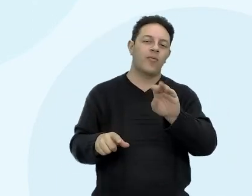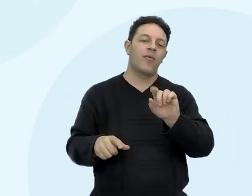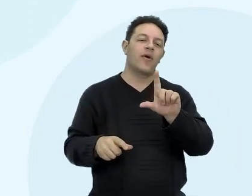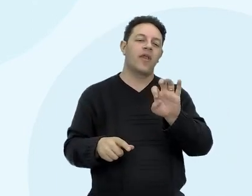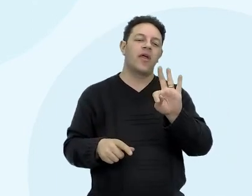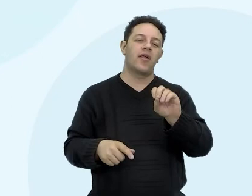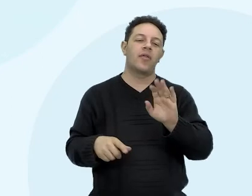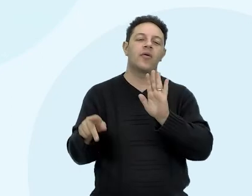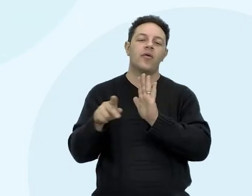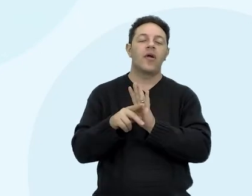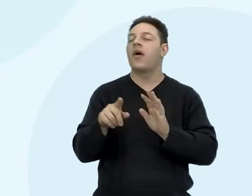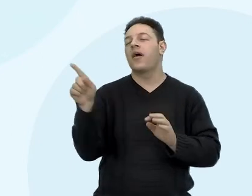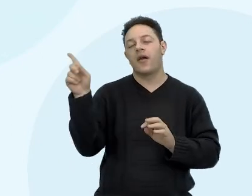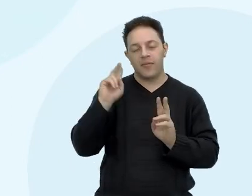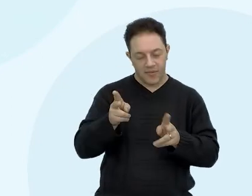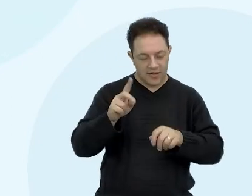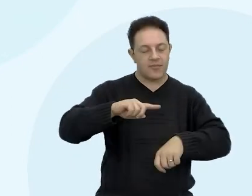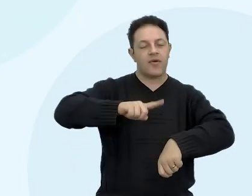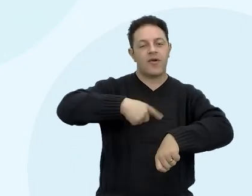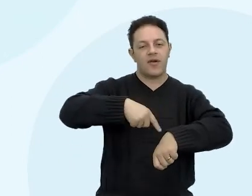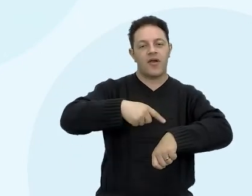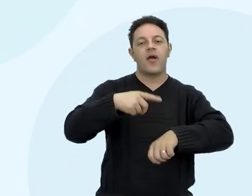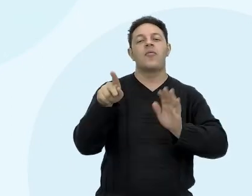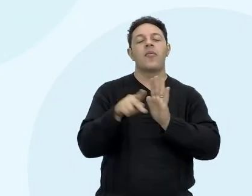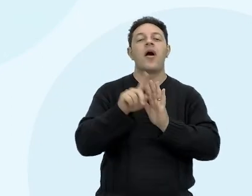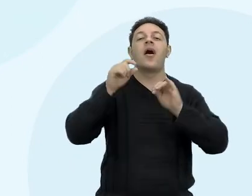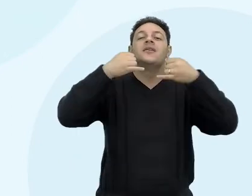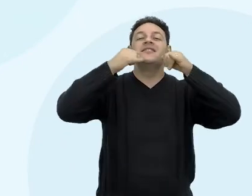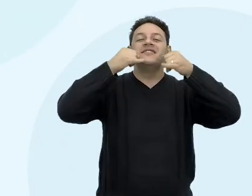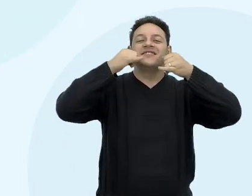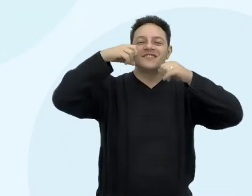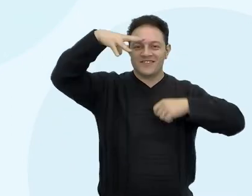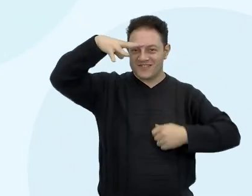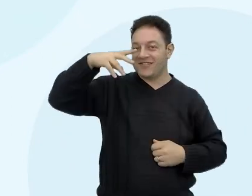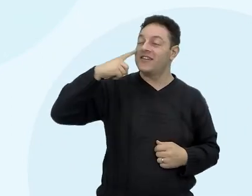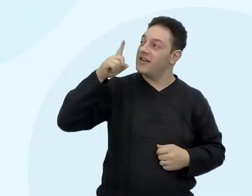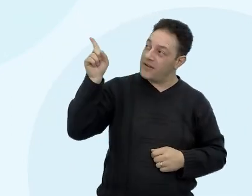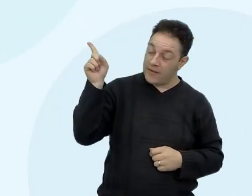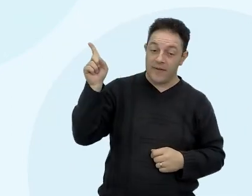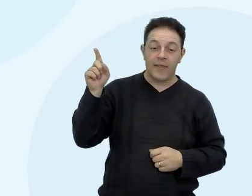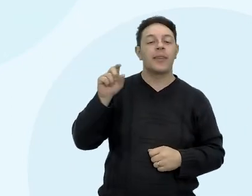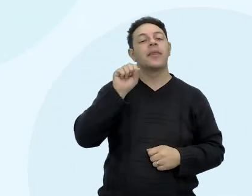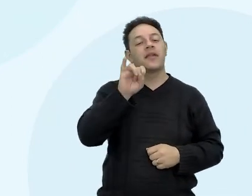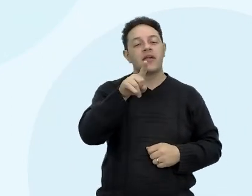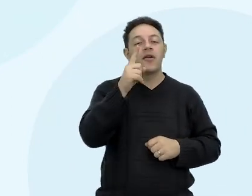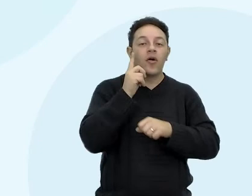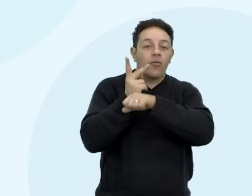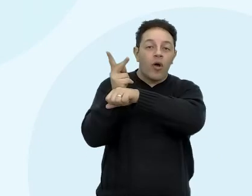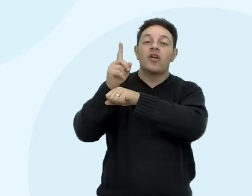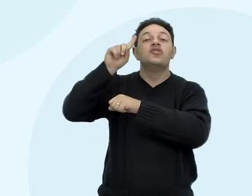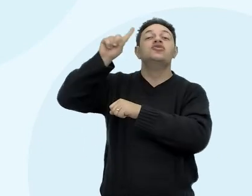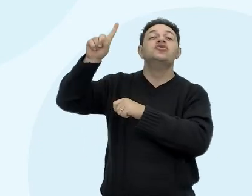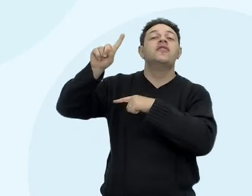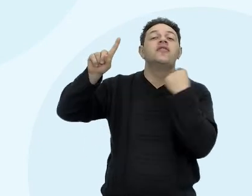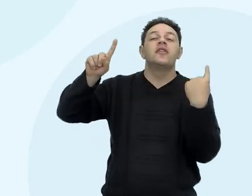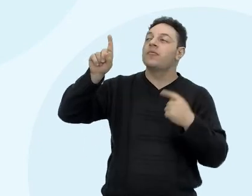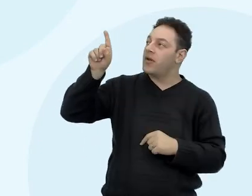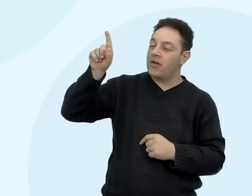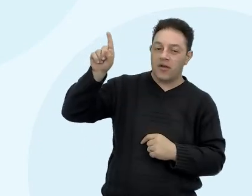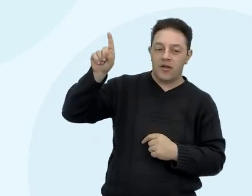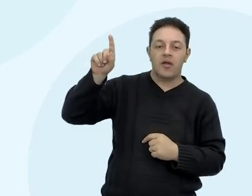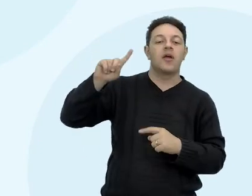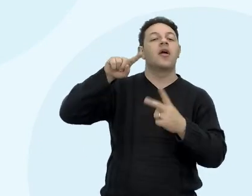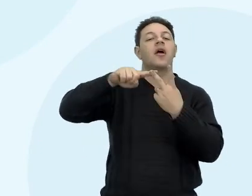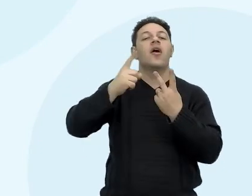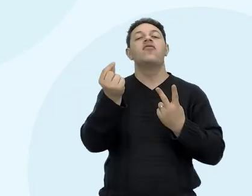é a conta de energia. A conta de energia, então, se a gente for olhar a data de vencimento e o valor, e aí aqui